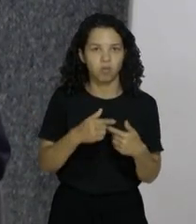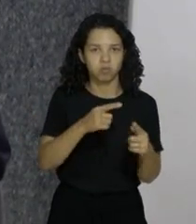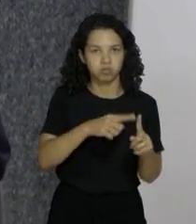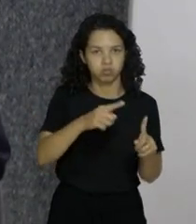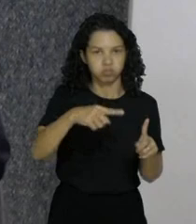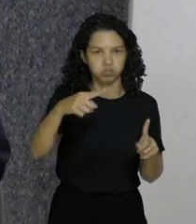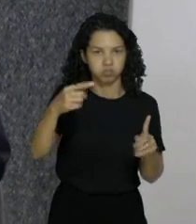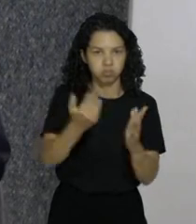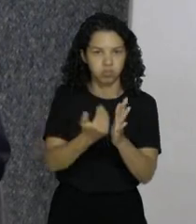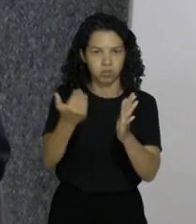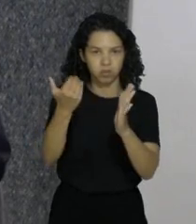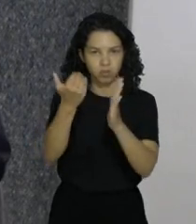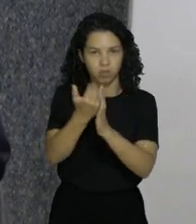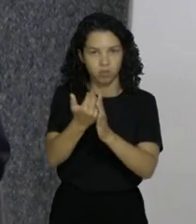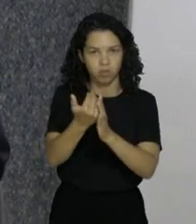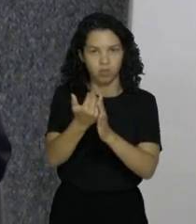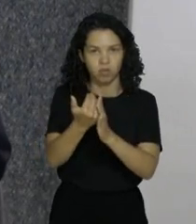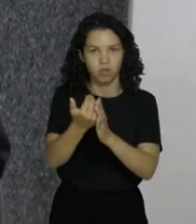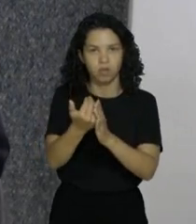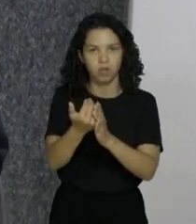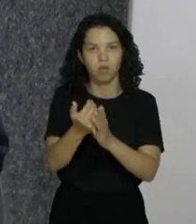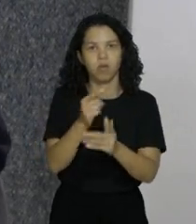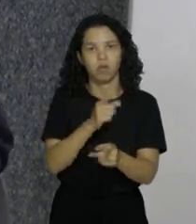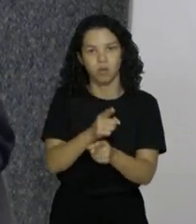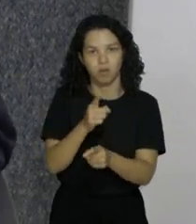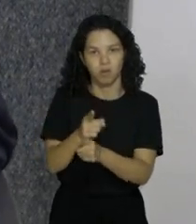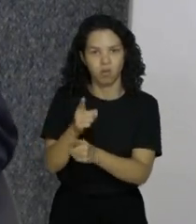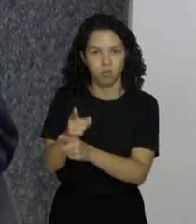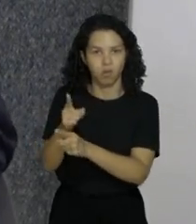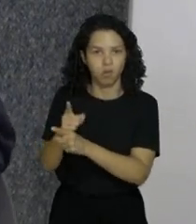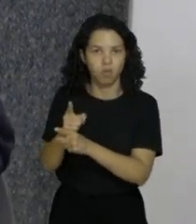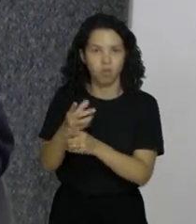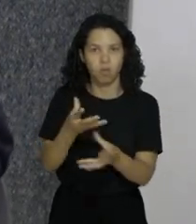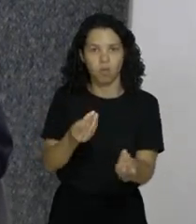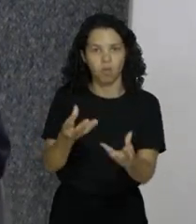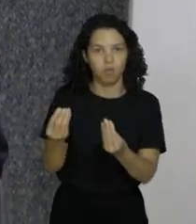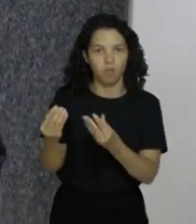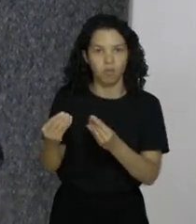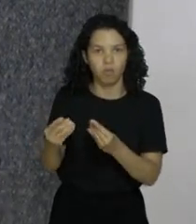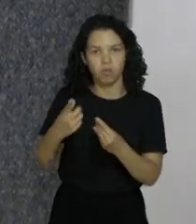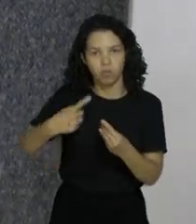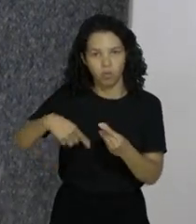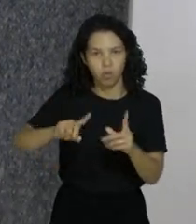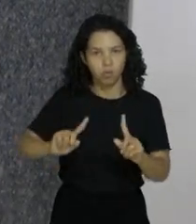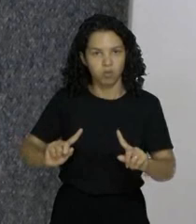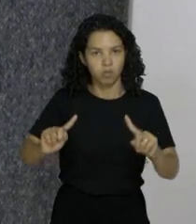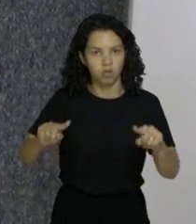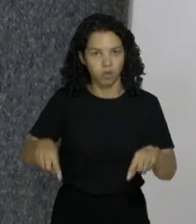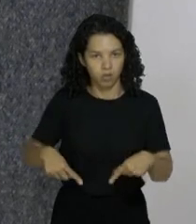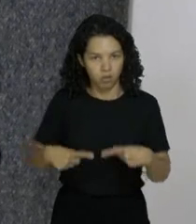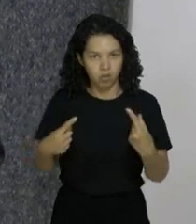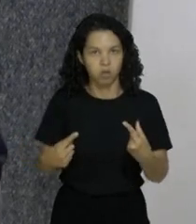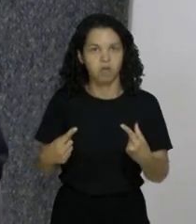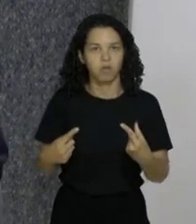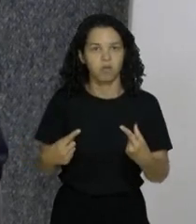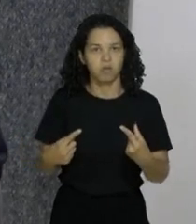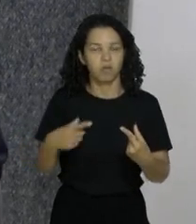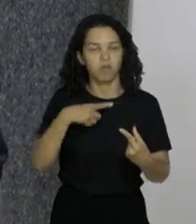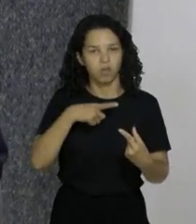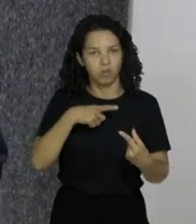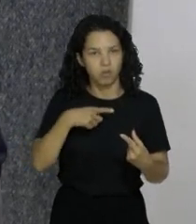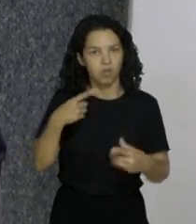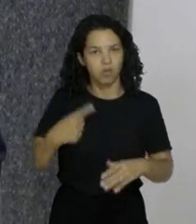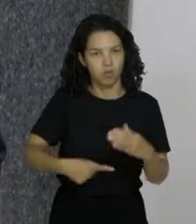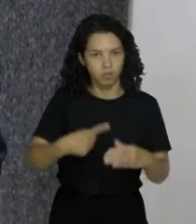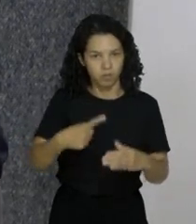aumenta exponencialmente é um é impressionante é outro desafio que nós teremos que enfrentar e essa comissão